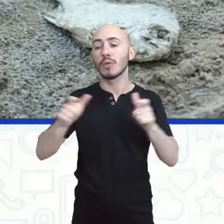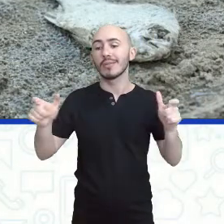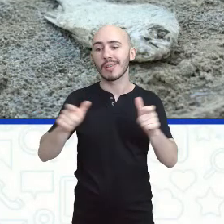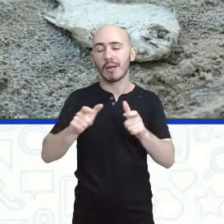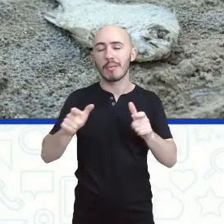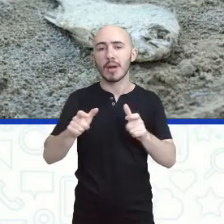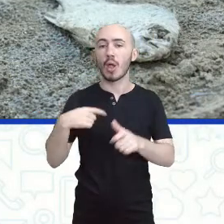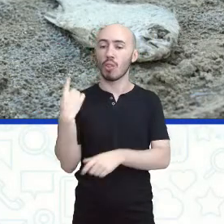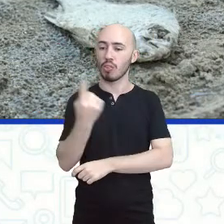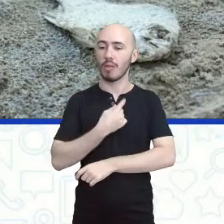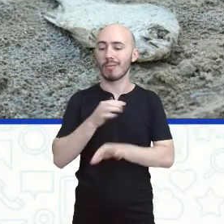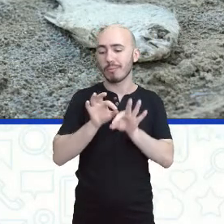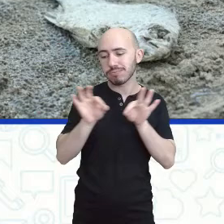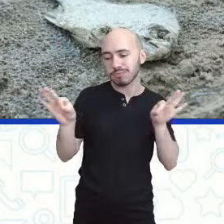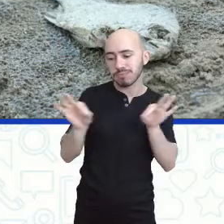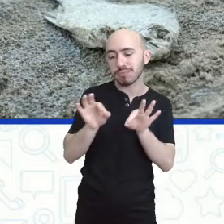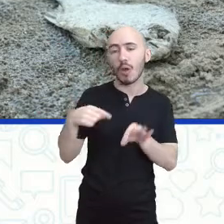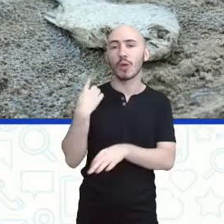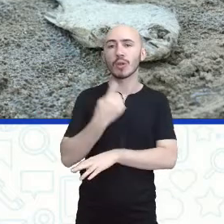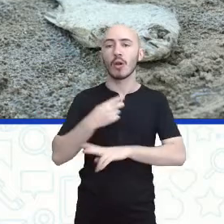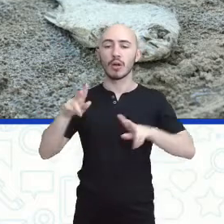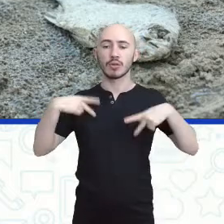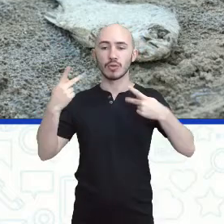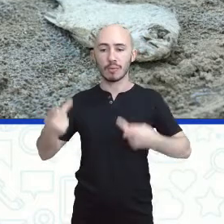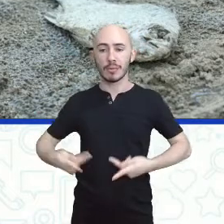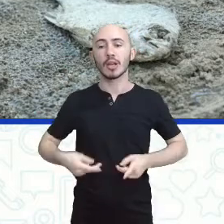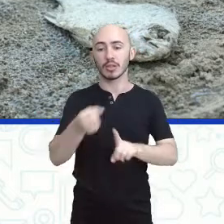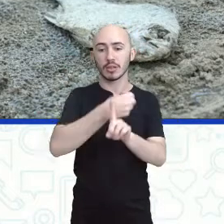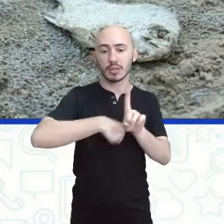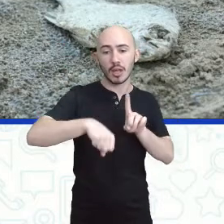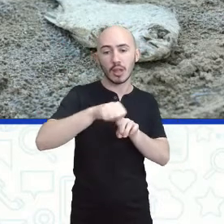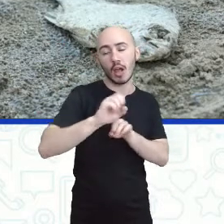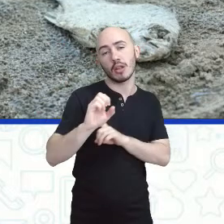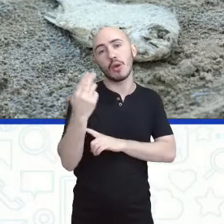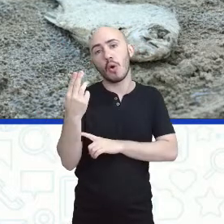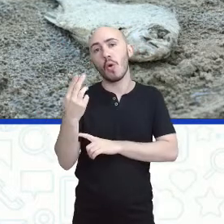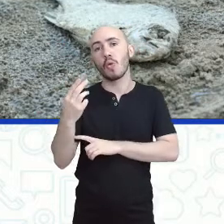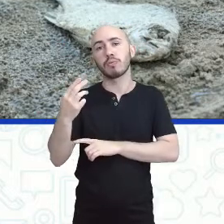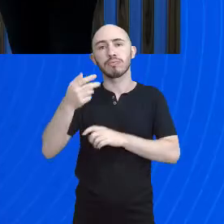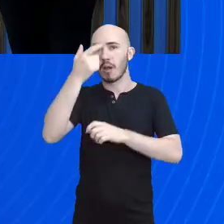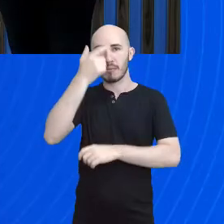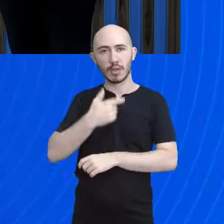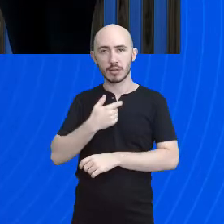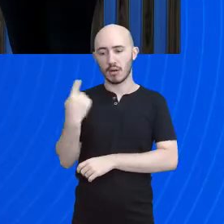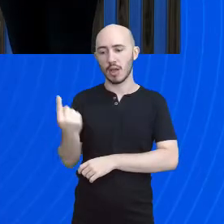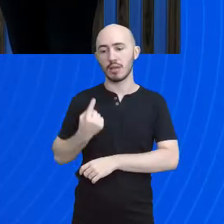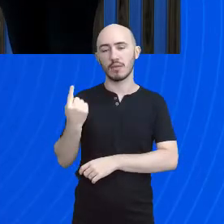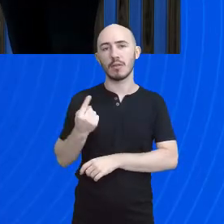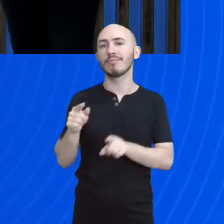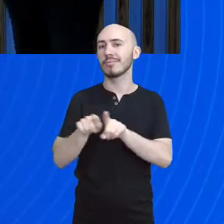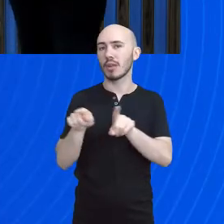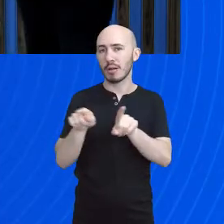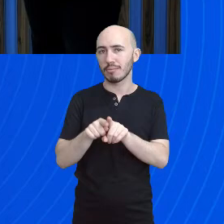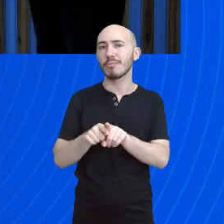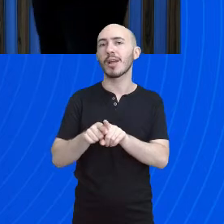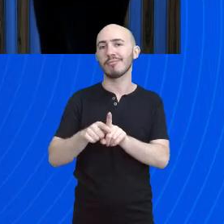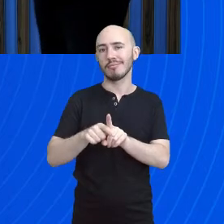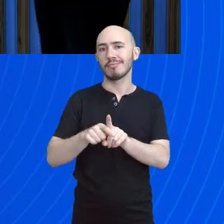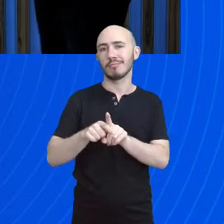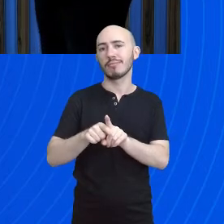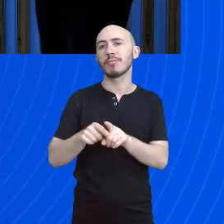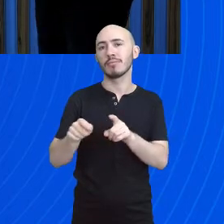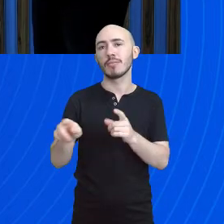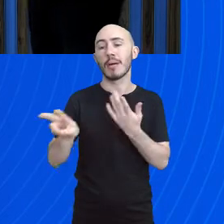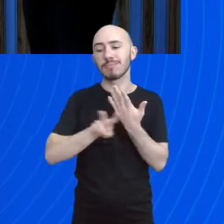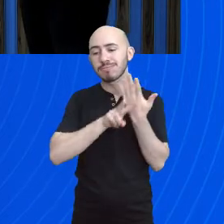seres humanos, como sociedade ou indivíduos, deixamos no nosso planeta. Vamos continuar aí com a nossa aula,